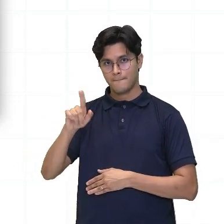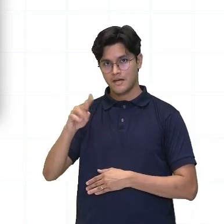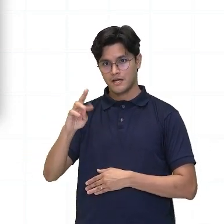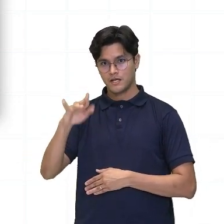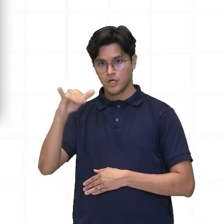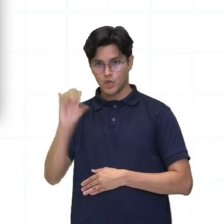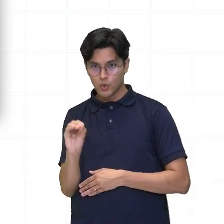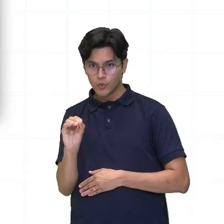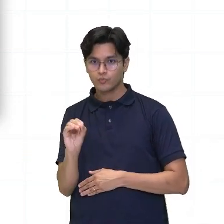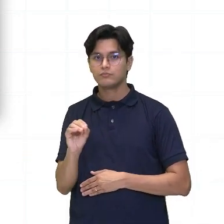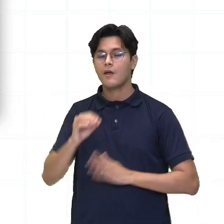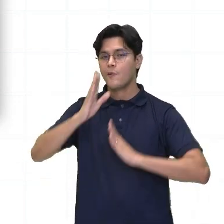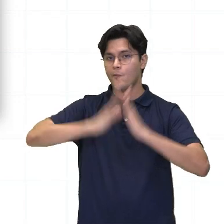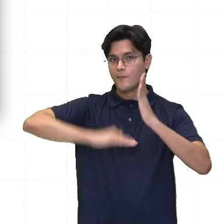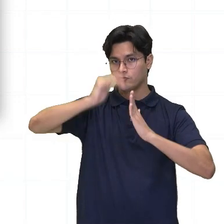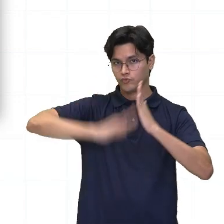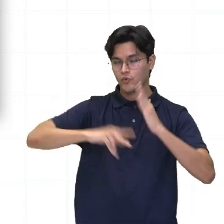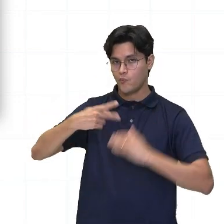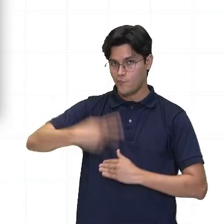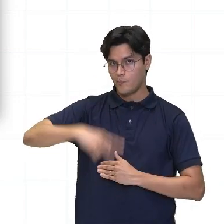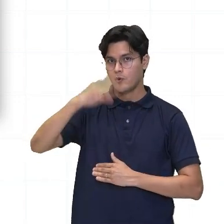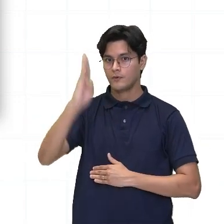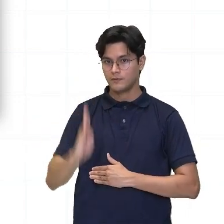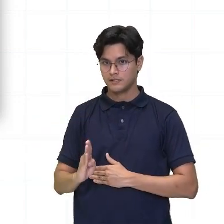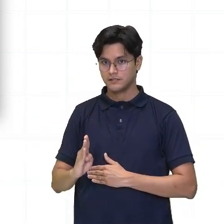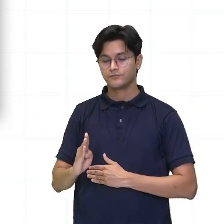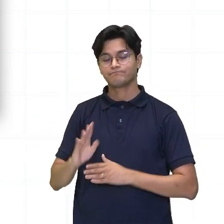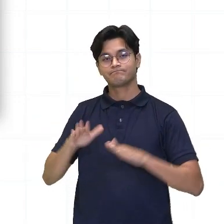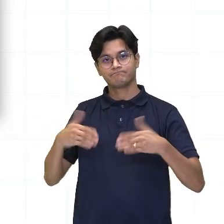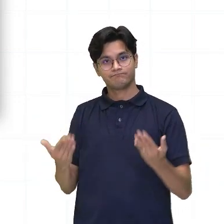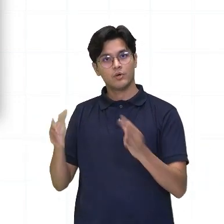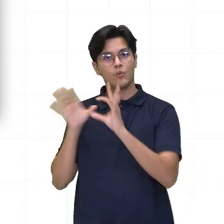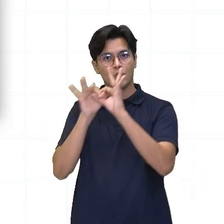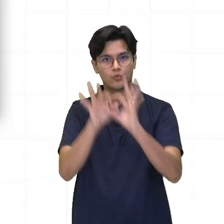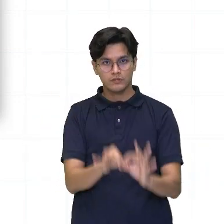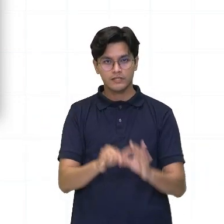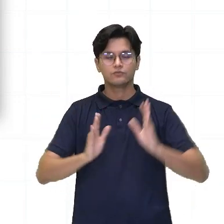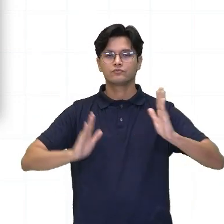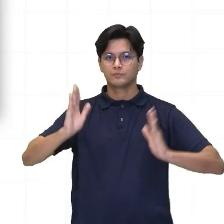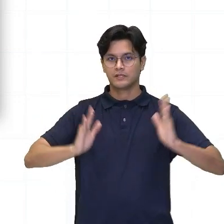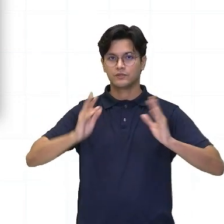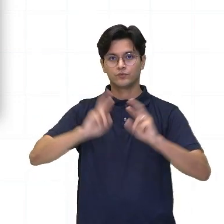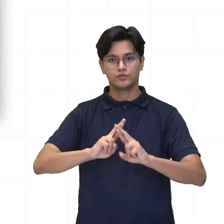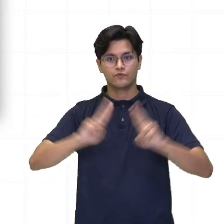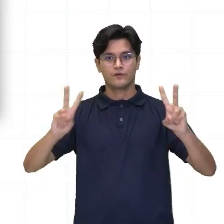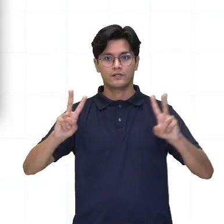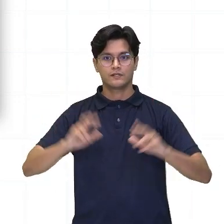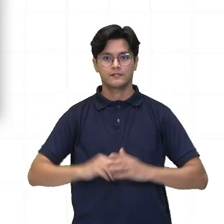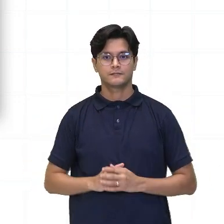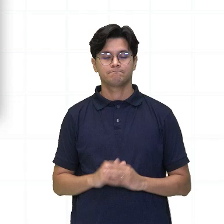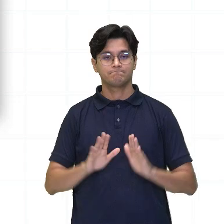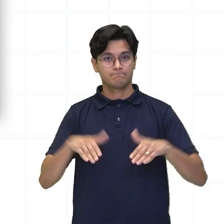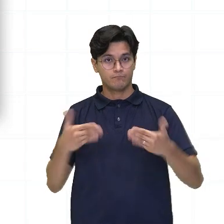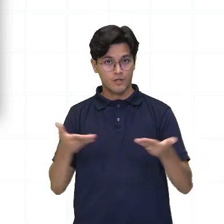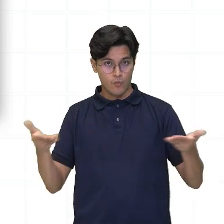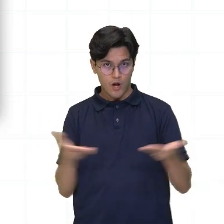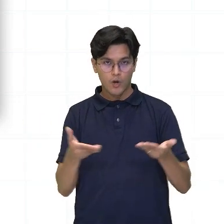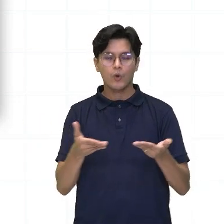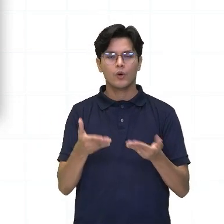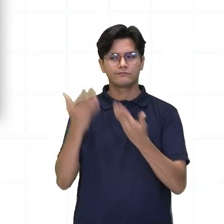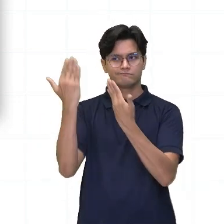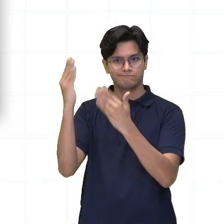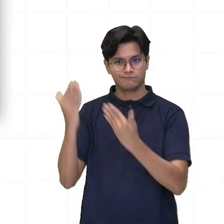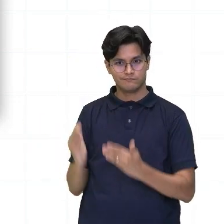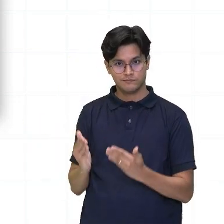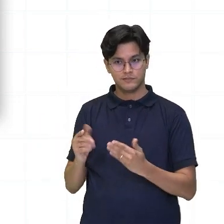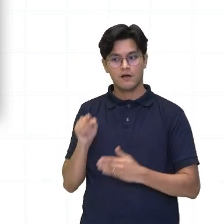aí, em um outro contexto, de uma outra época. Então, vamos analisar Bem, Pedro Américo, ele